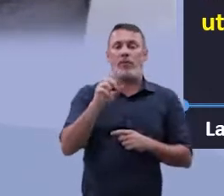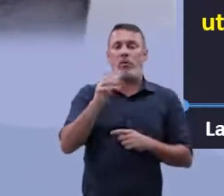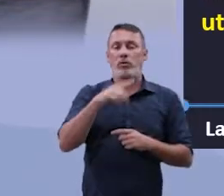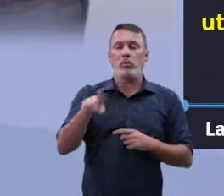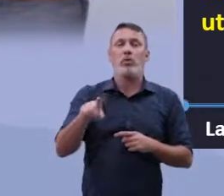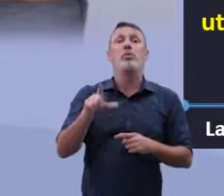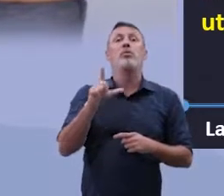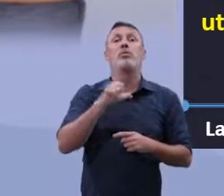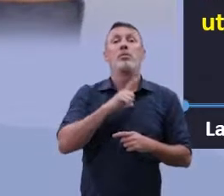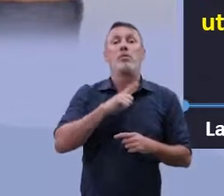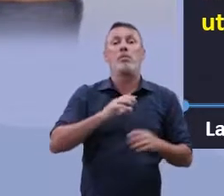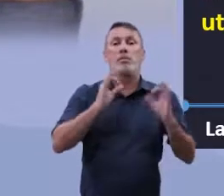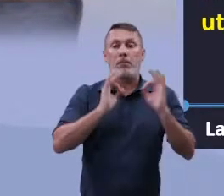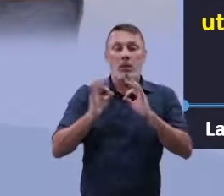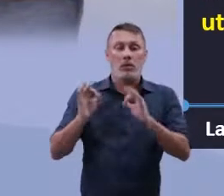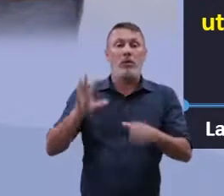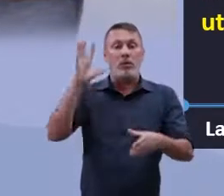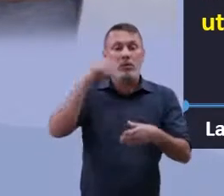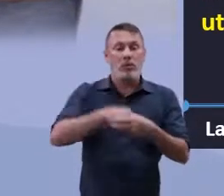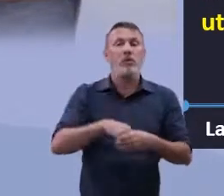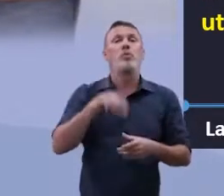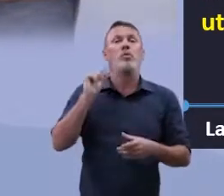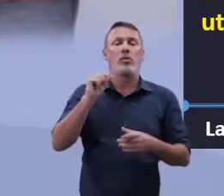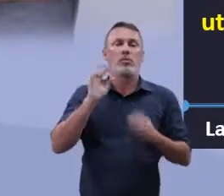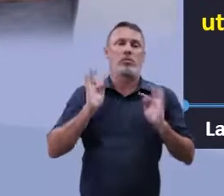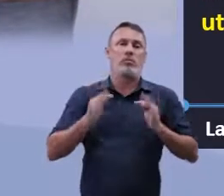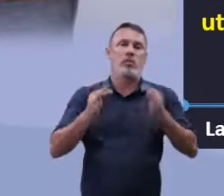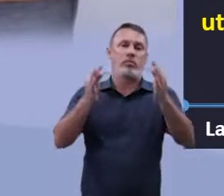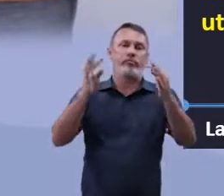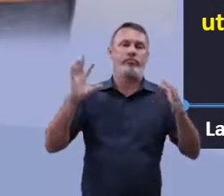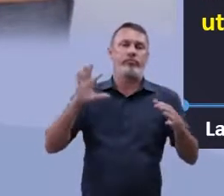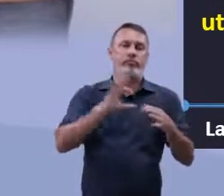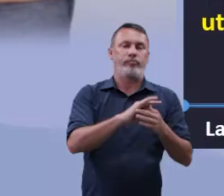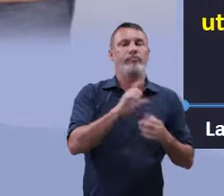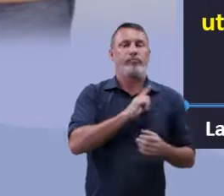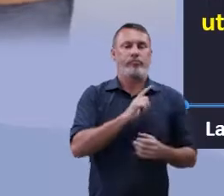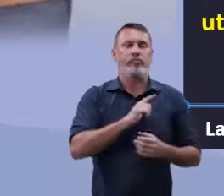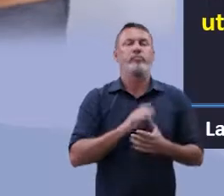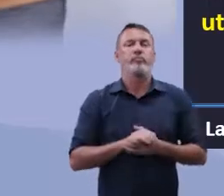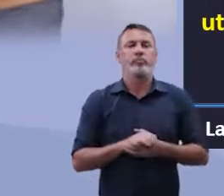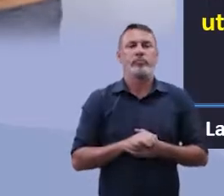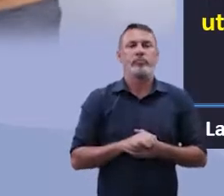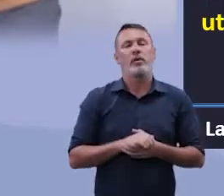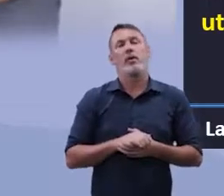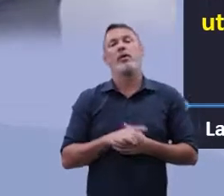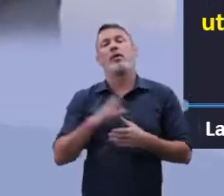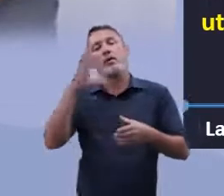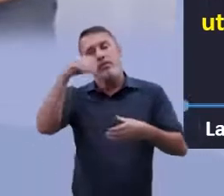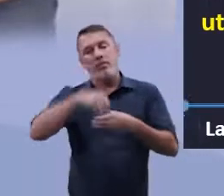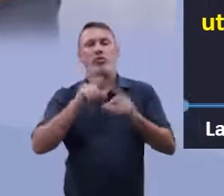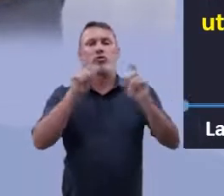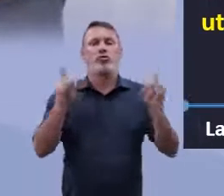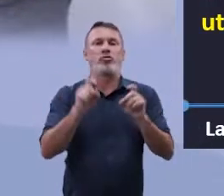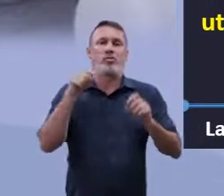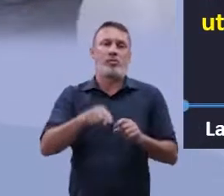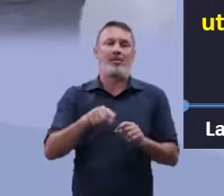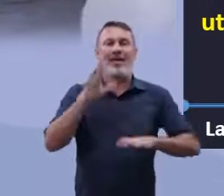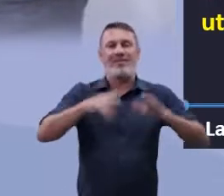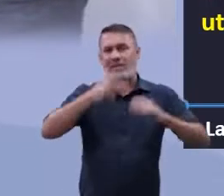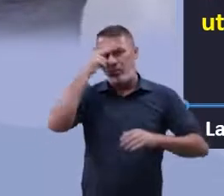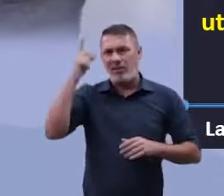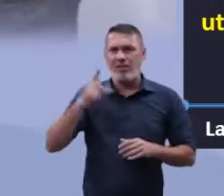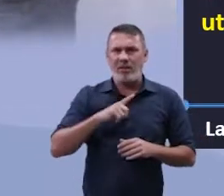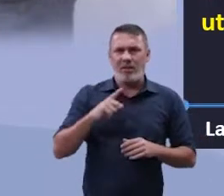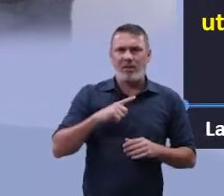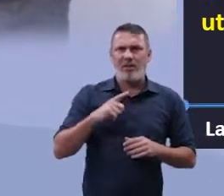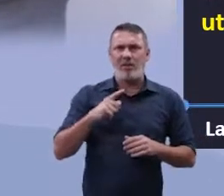ligado à tecnologia, ao meio digital. Às vezes eu sou um cara muito bom. Por exemplo,